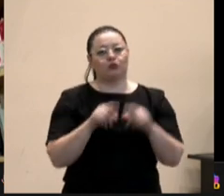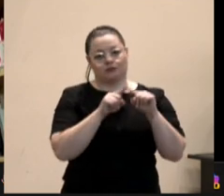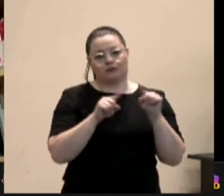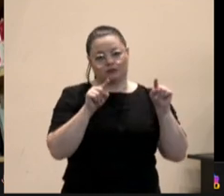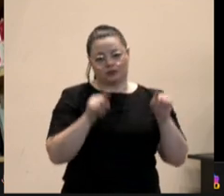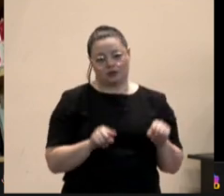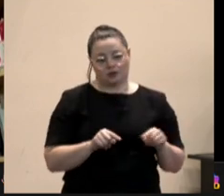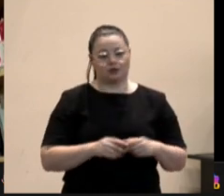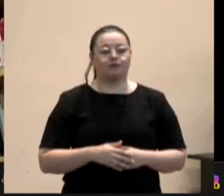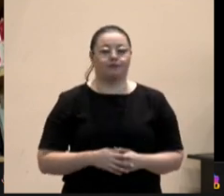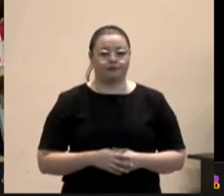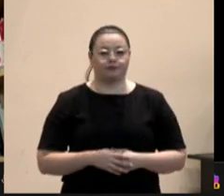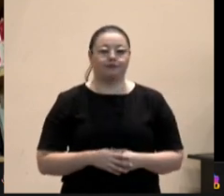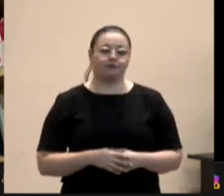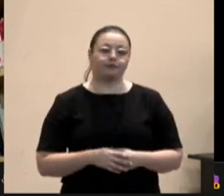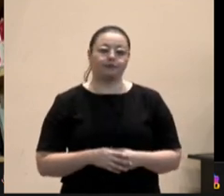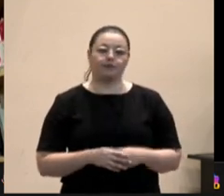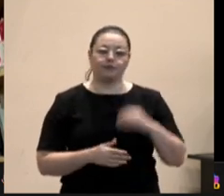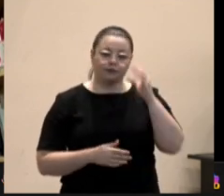né? Nós vamos ver que